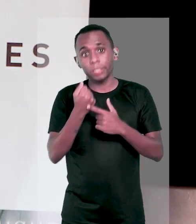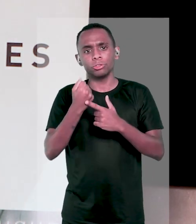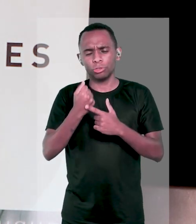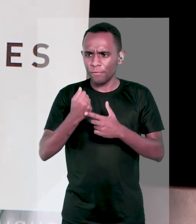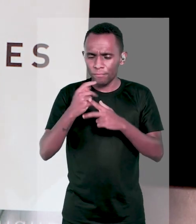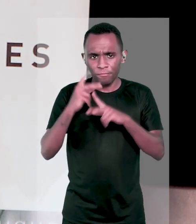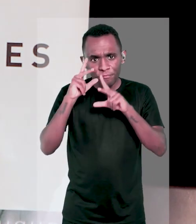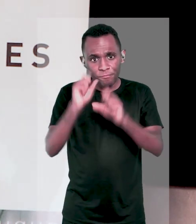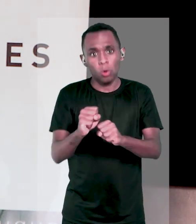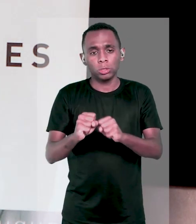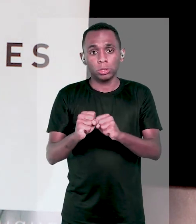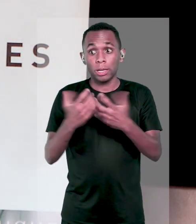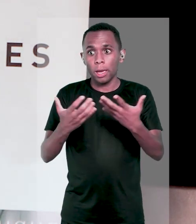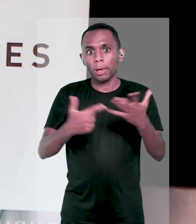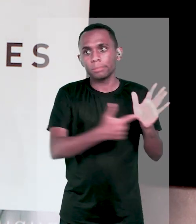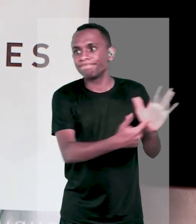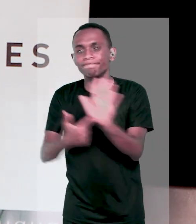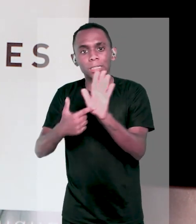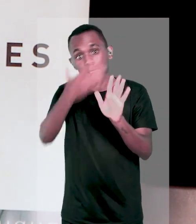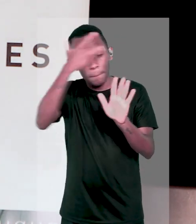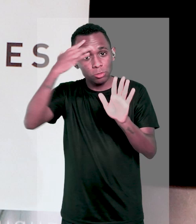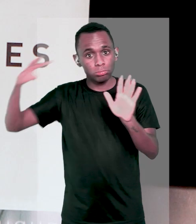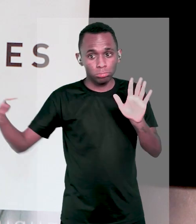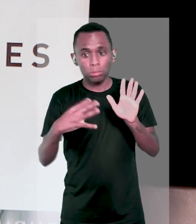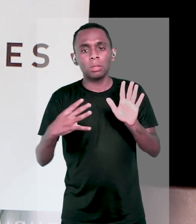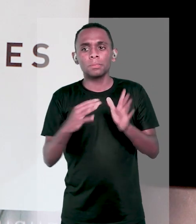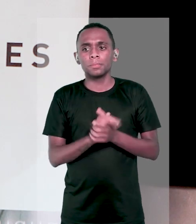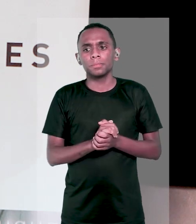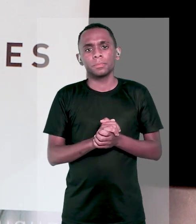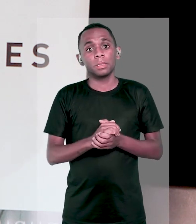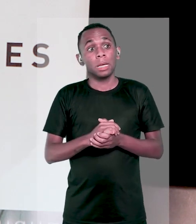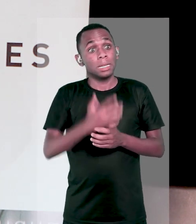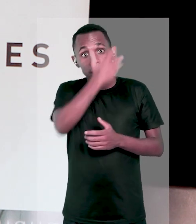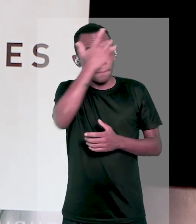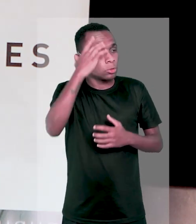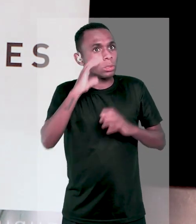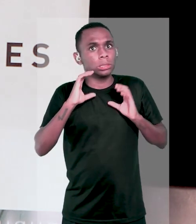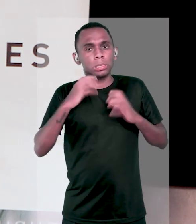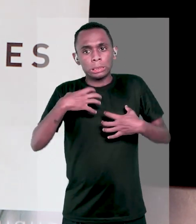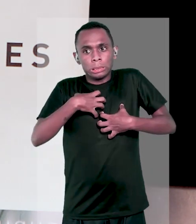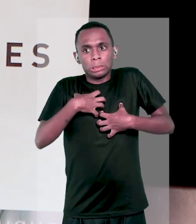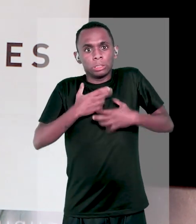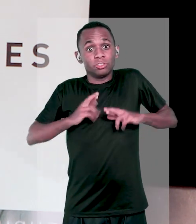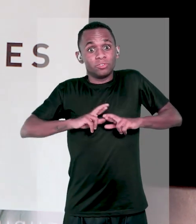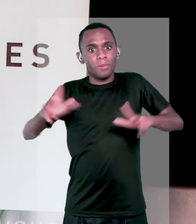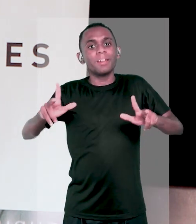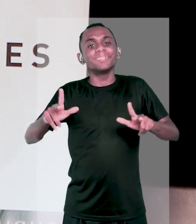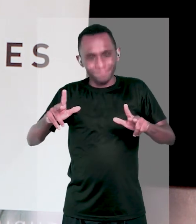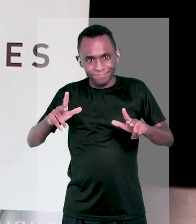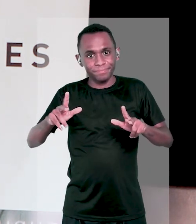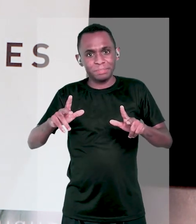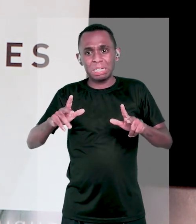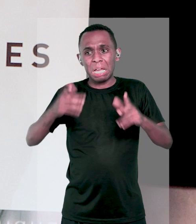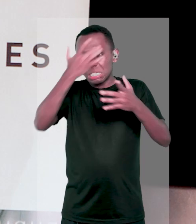então isso para servir de introdução agora vamos entrar nas questões que eu gostaria de tratar aqui com vocês